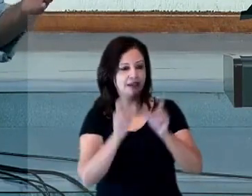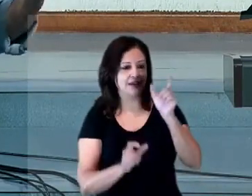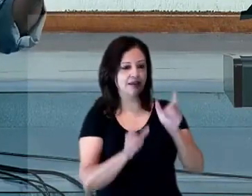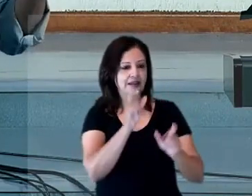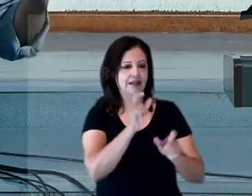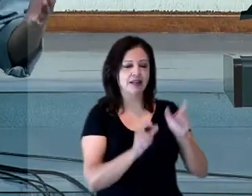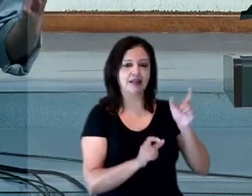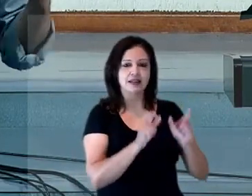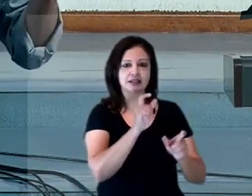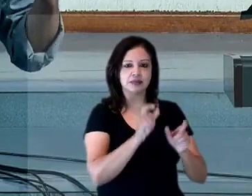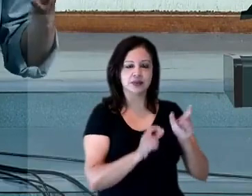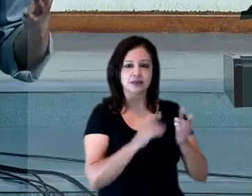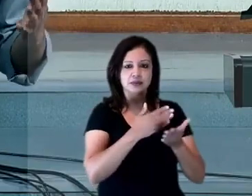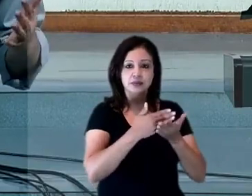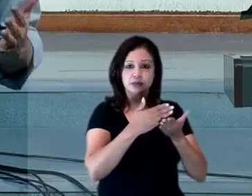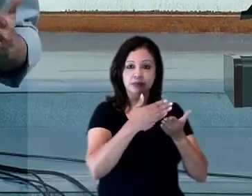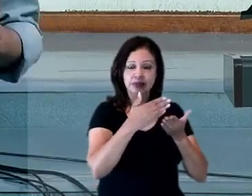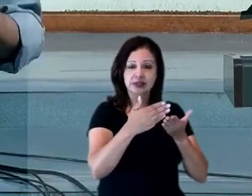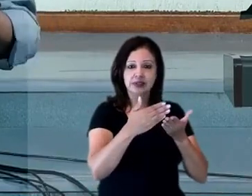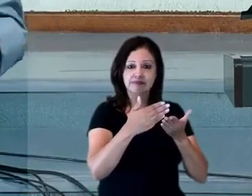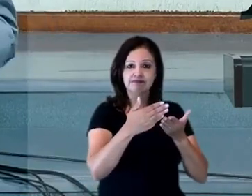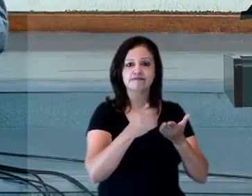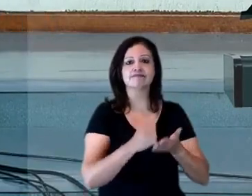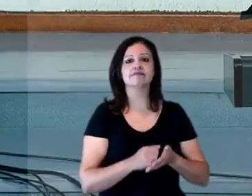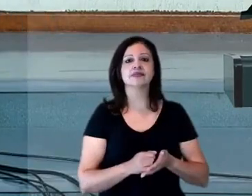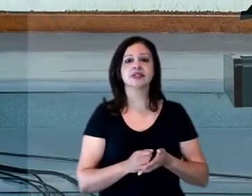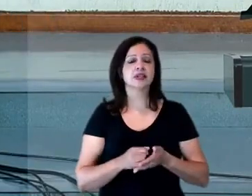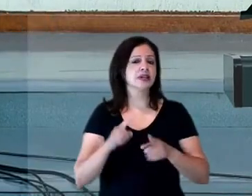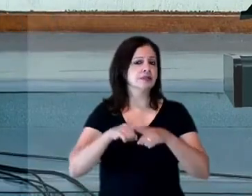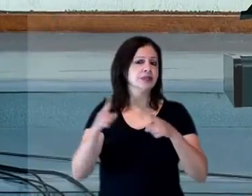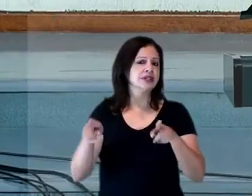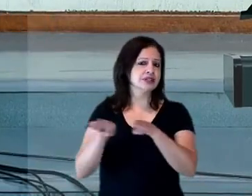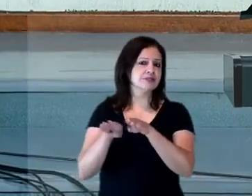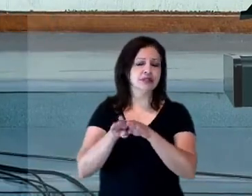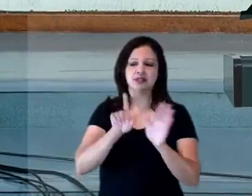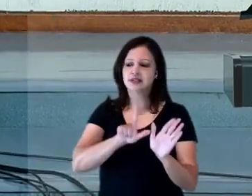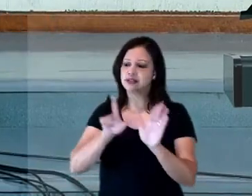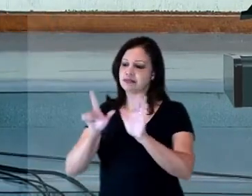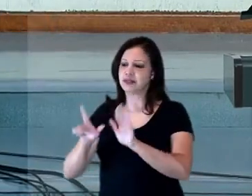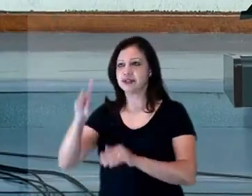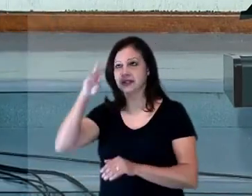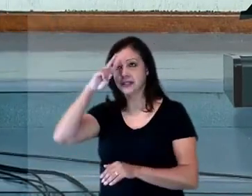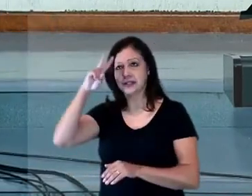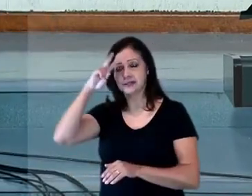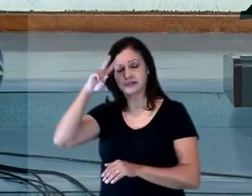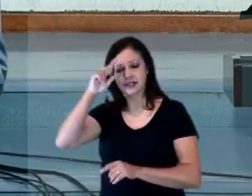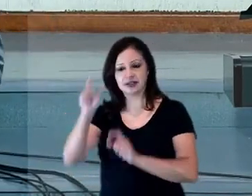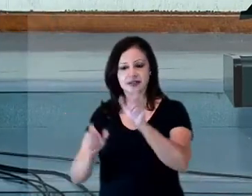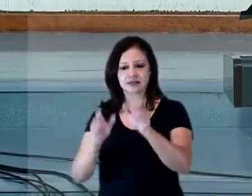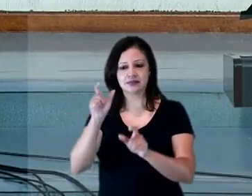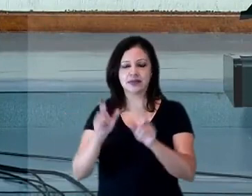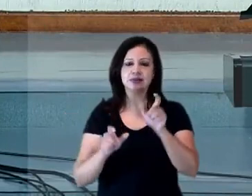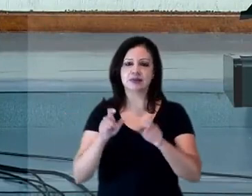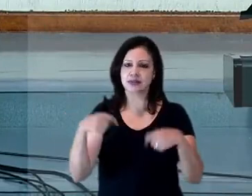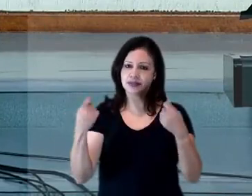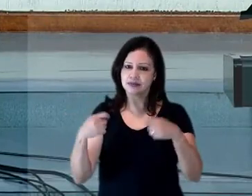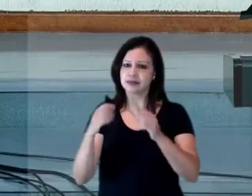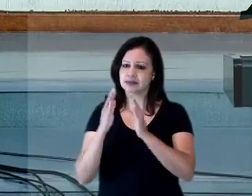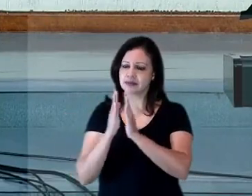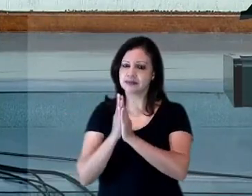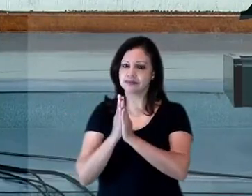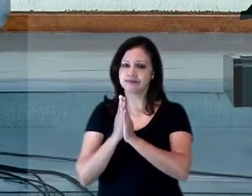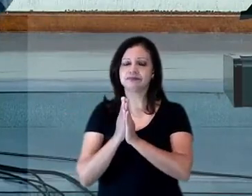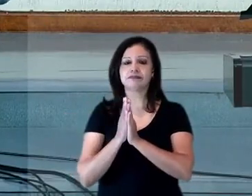fazer iniciando a abertura do culto, mas também no seu lar, durante a semana, você possa se lembrar desses queridos. Nós temos o André